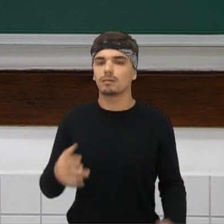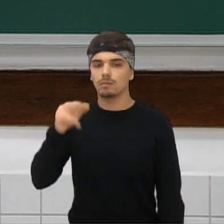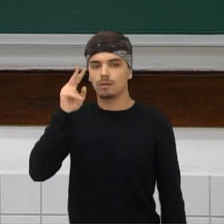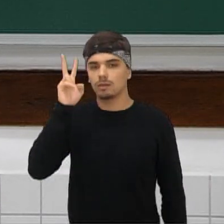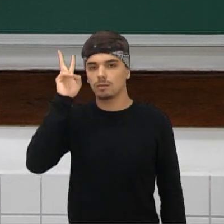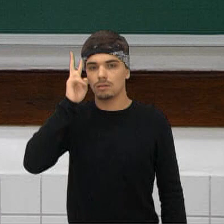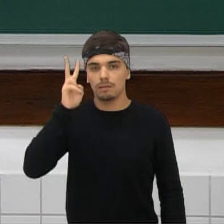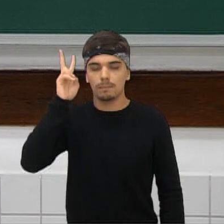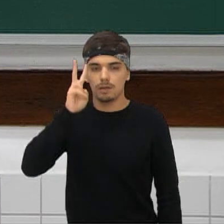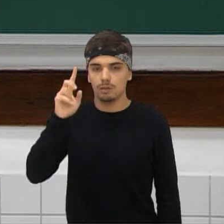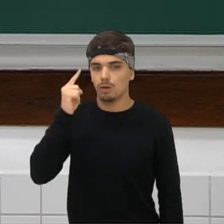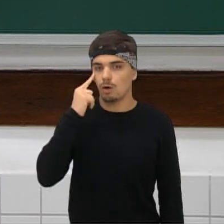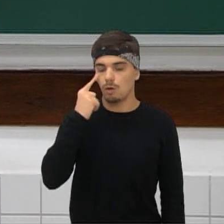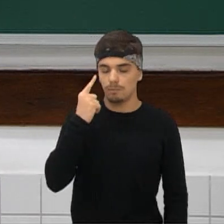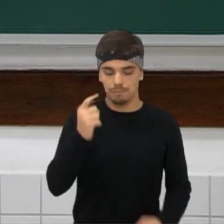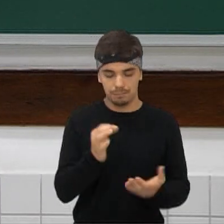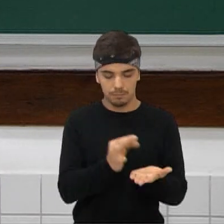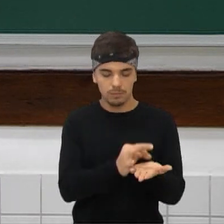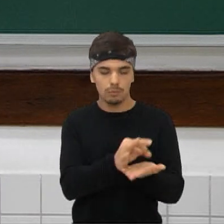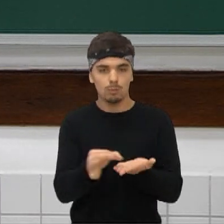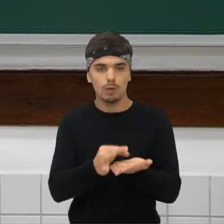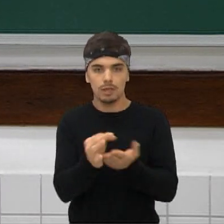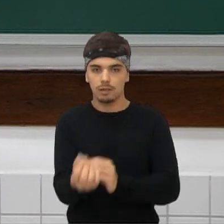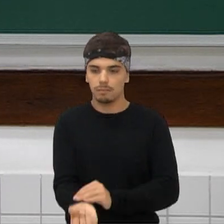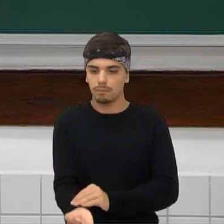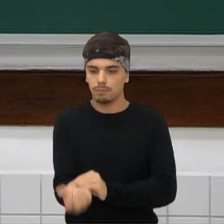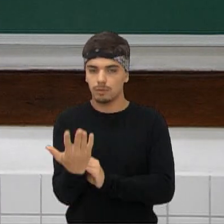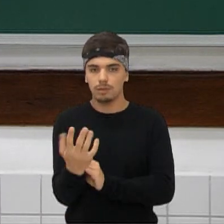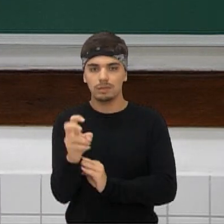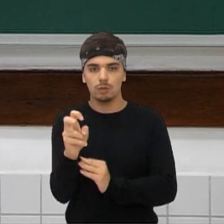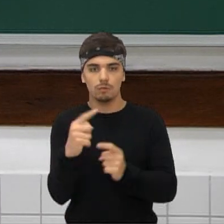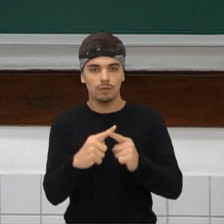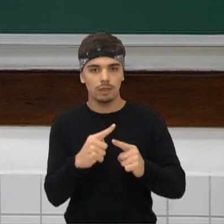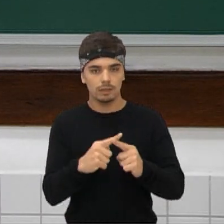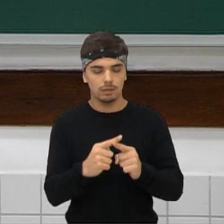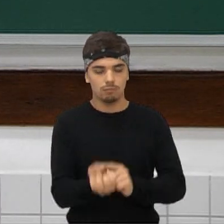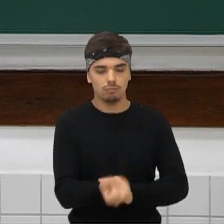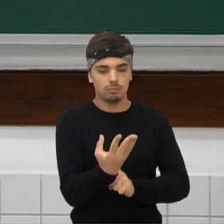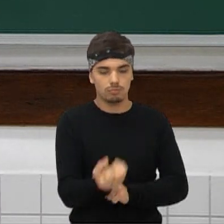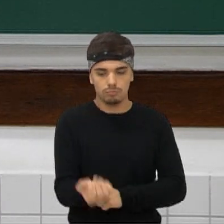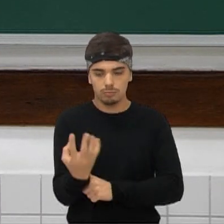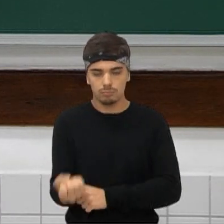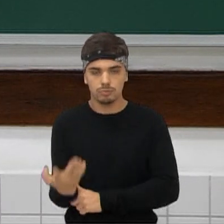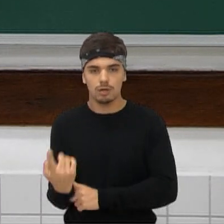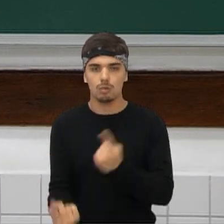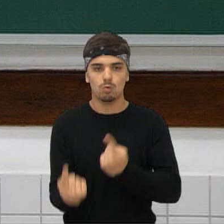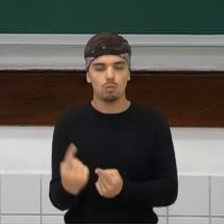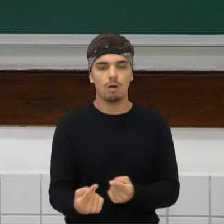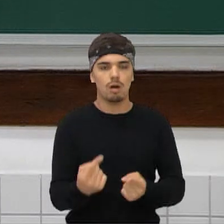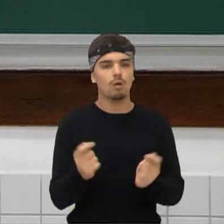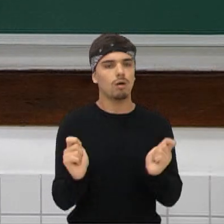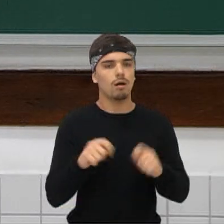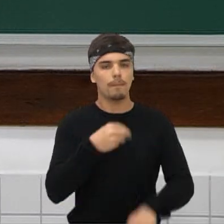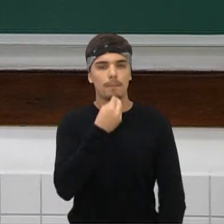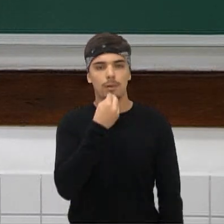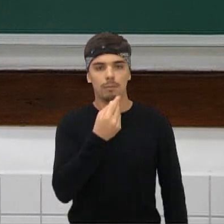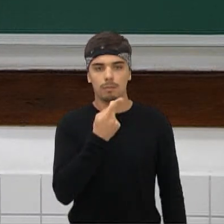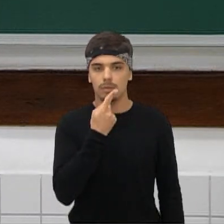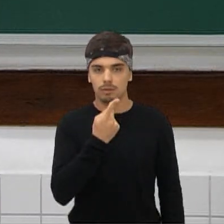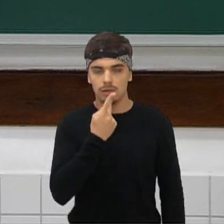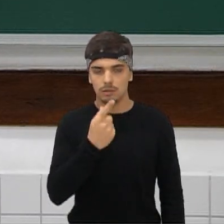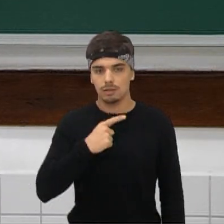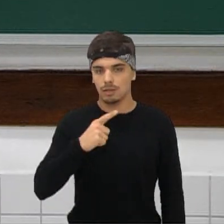que se uma moeda é lançada 5 vezes, qual a probabilidade de sair cara 3 vezes?